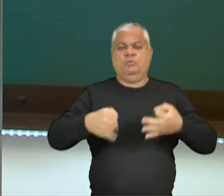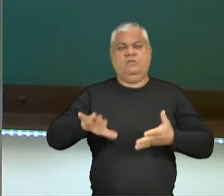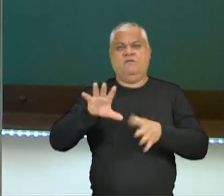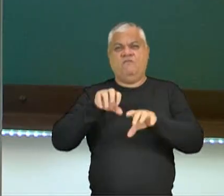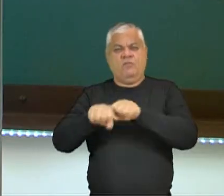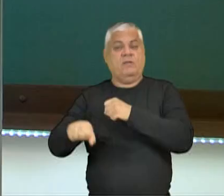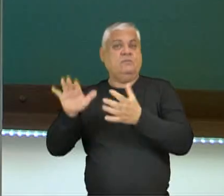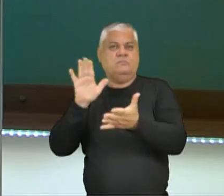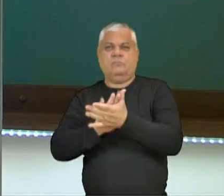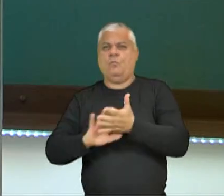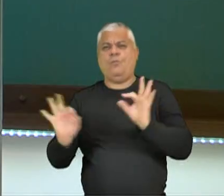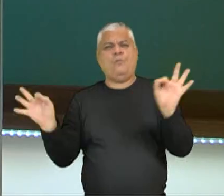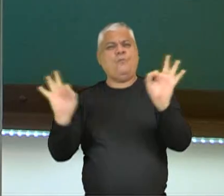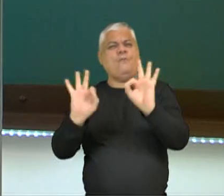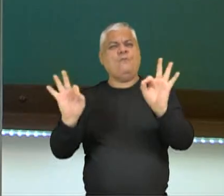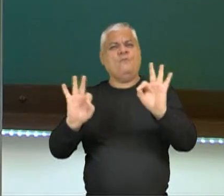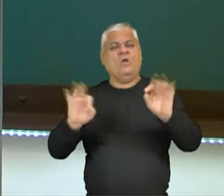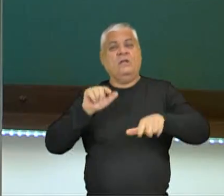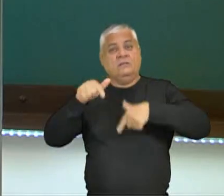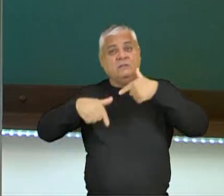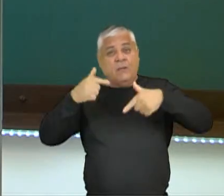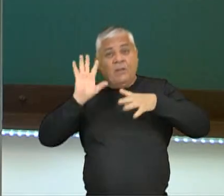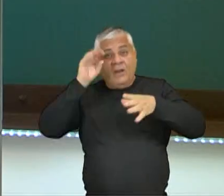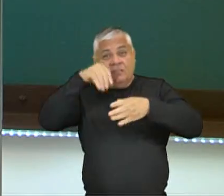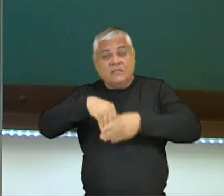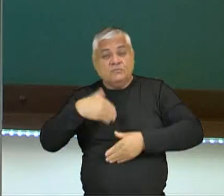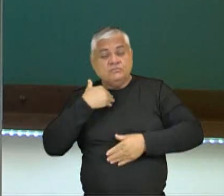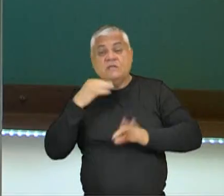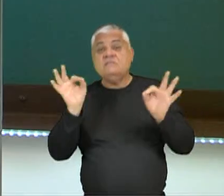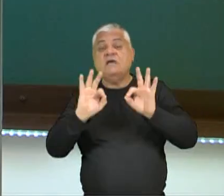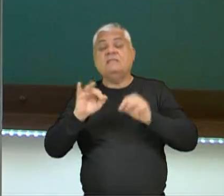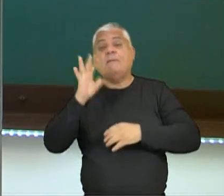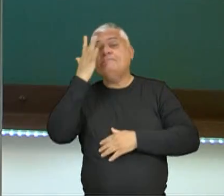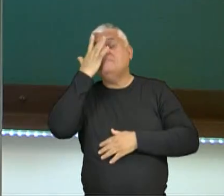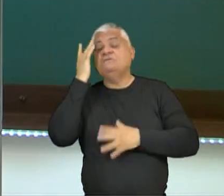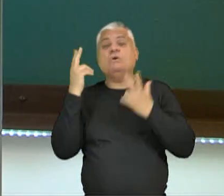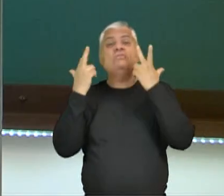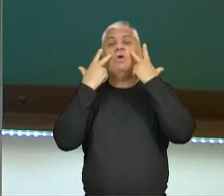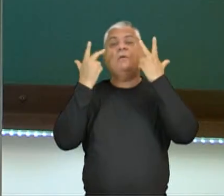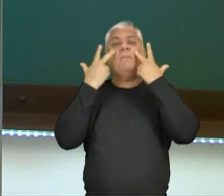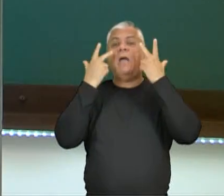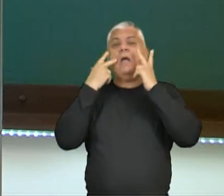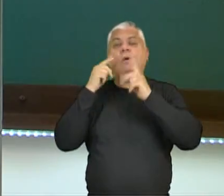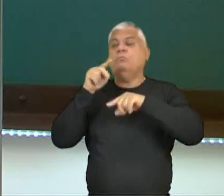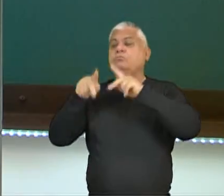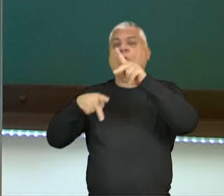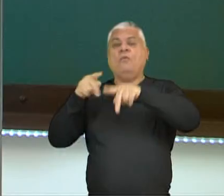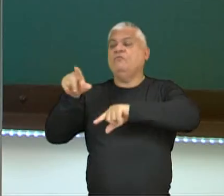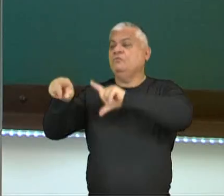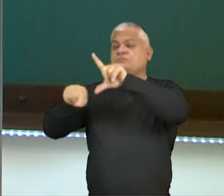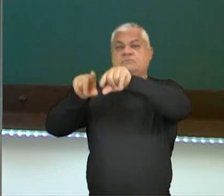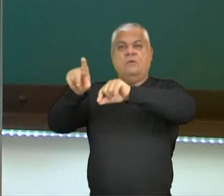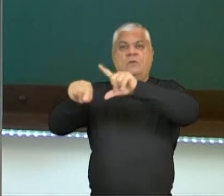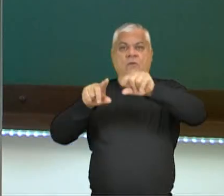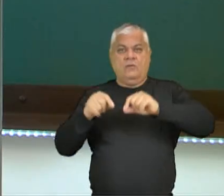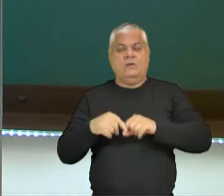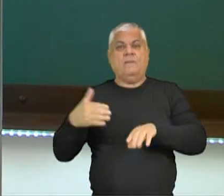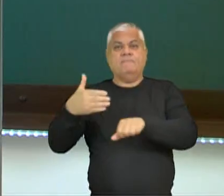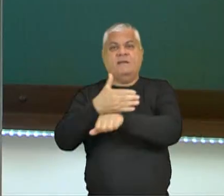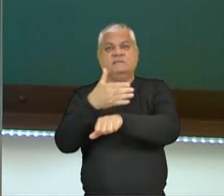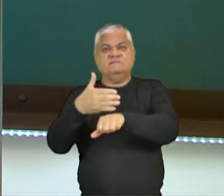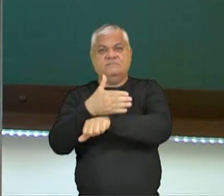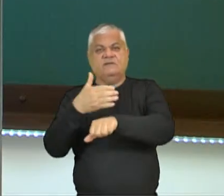né? Não ocupam o cargo de juiz ou juíza, mas são pessoas do povo. Por isso que temos aqui essa expressão